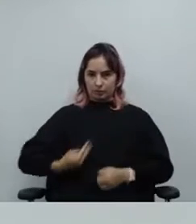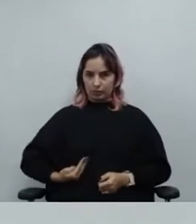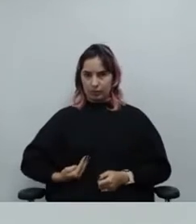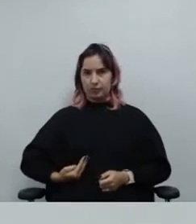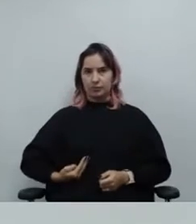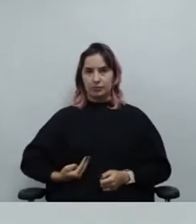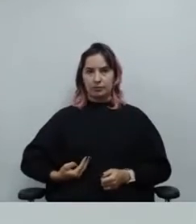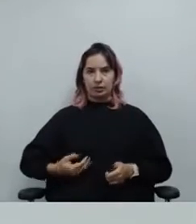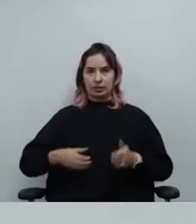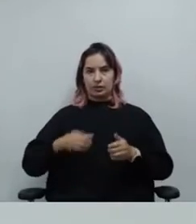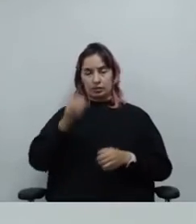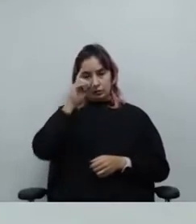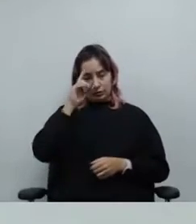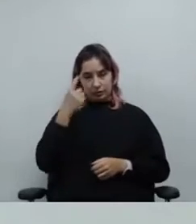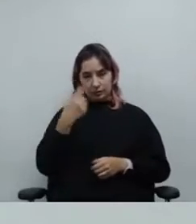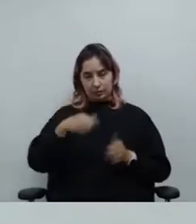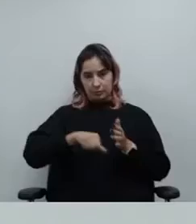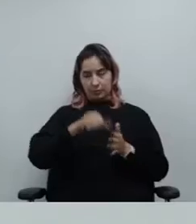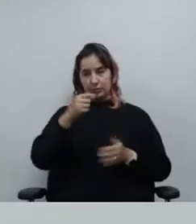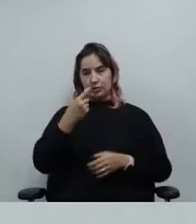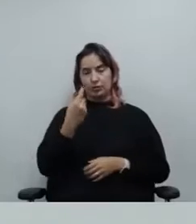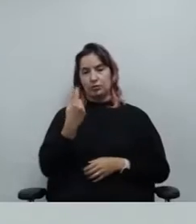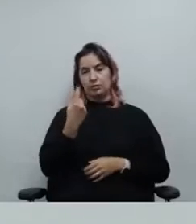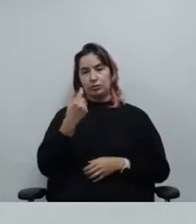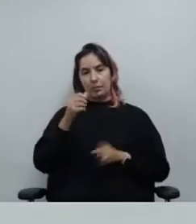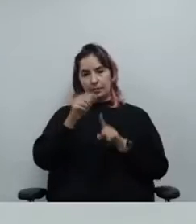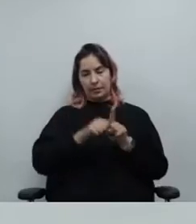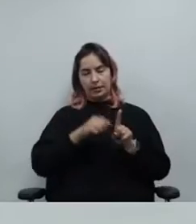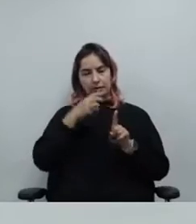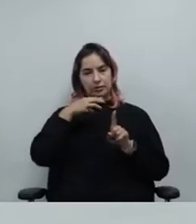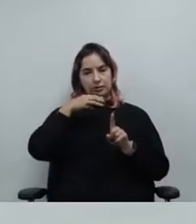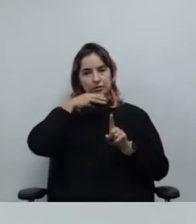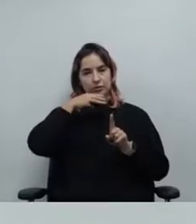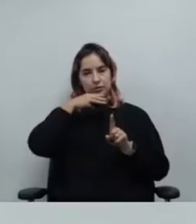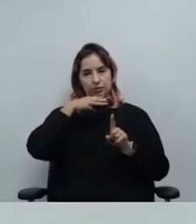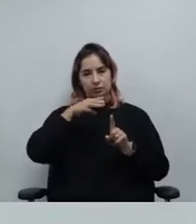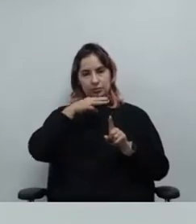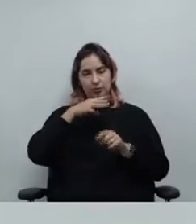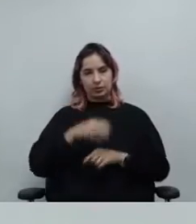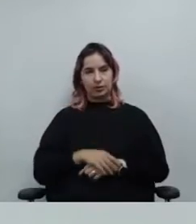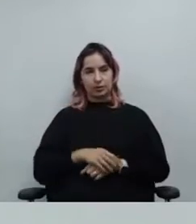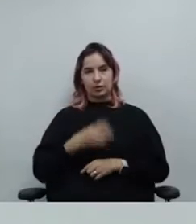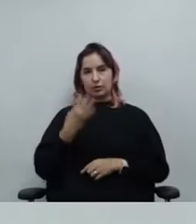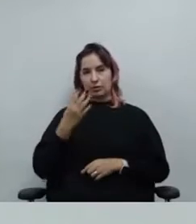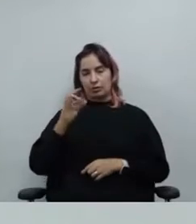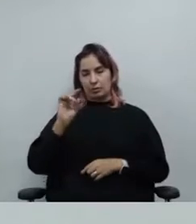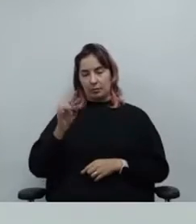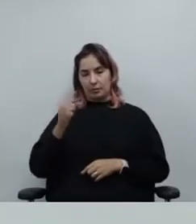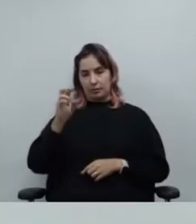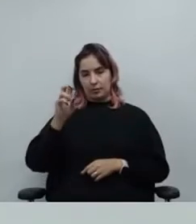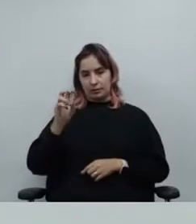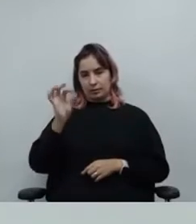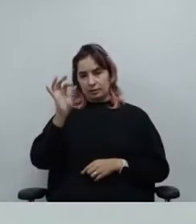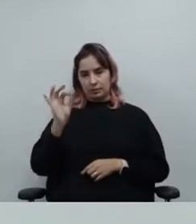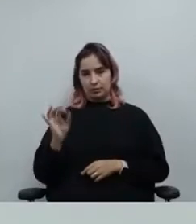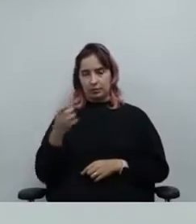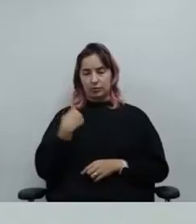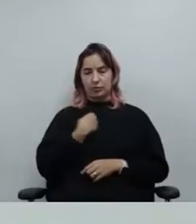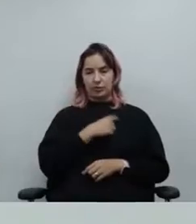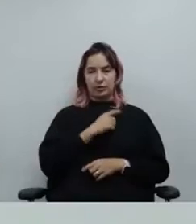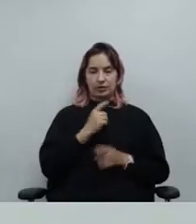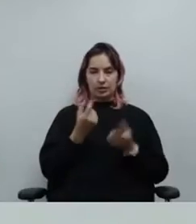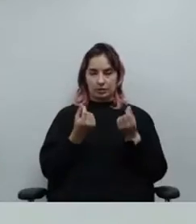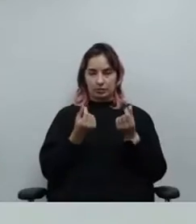vencida em 1º de março. O índice IPCA do período dos últimos 12 meses ficou em 4,5%, e temos no orçamento